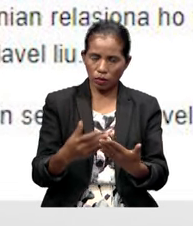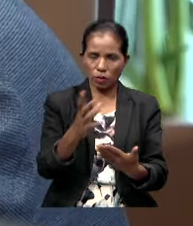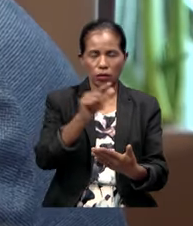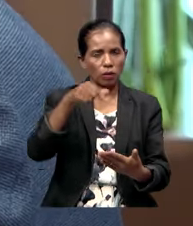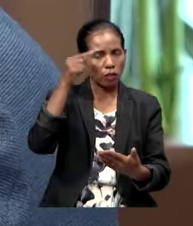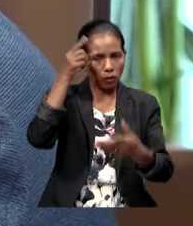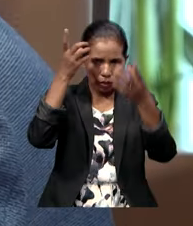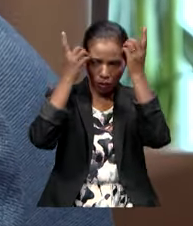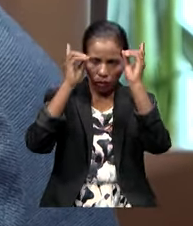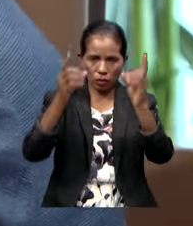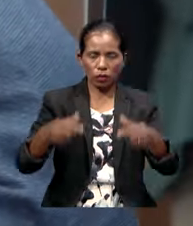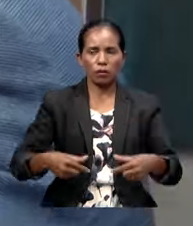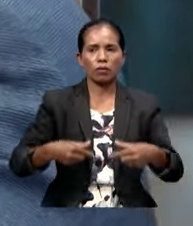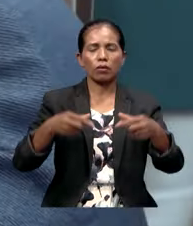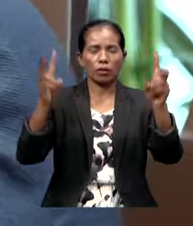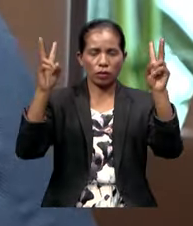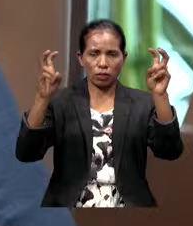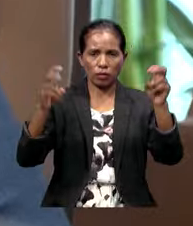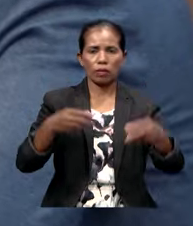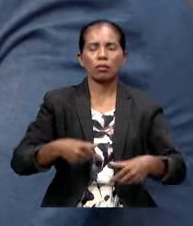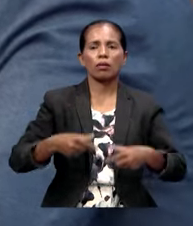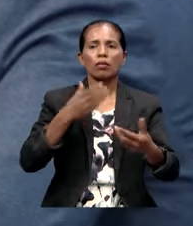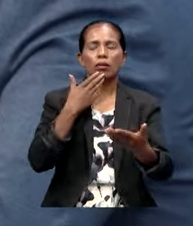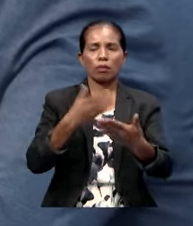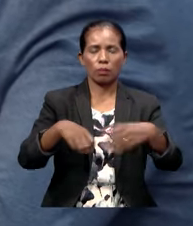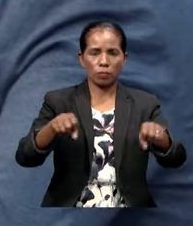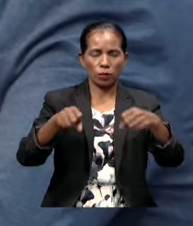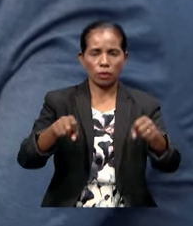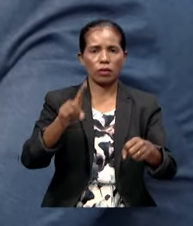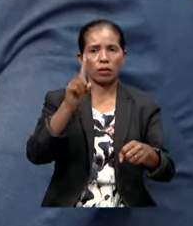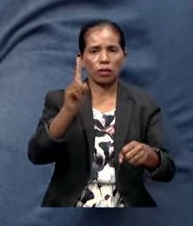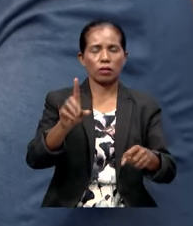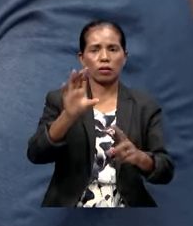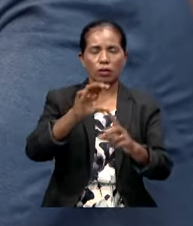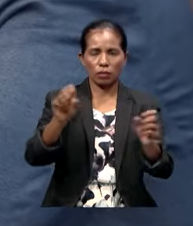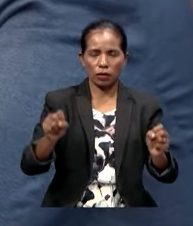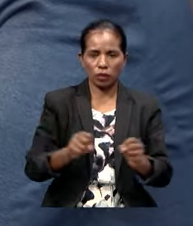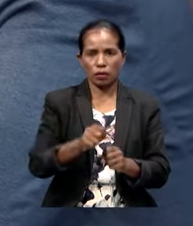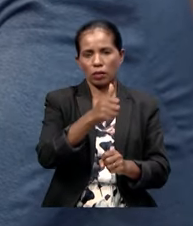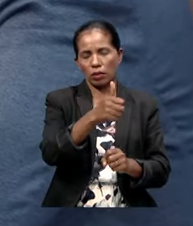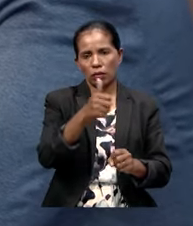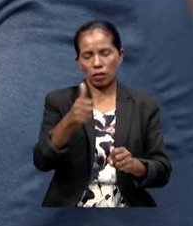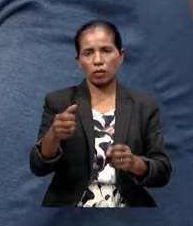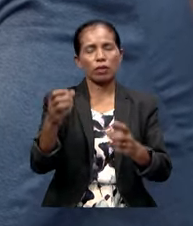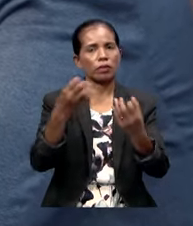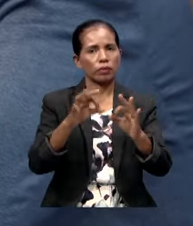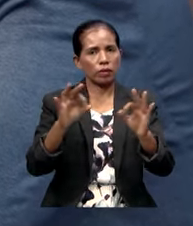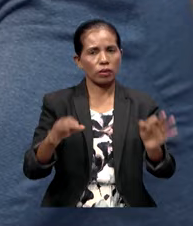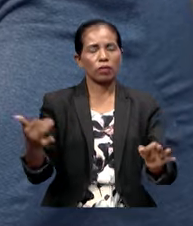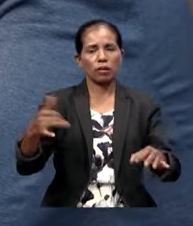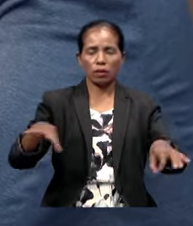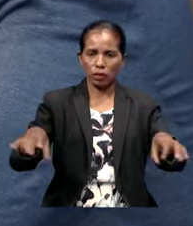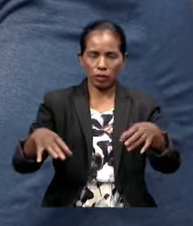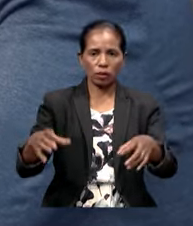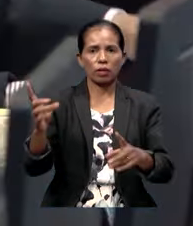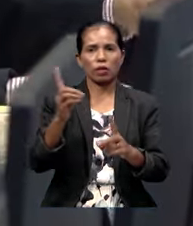governo decide atufo título definitivo, veículo motorizada ida ba Sefi Suku ida, nebe remata ona Sira ne mandato